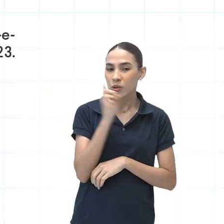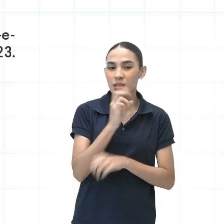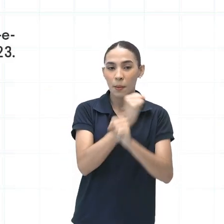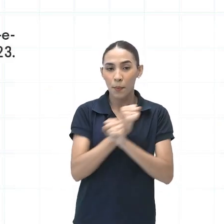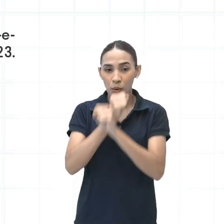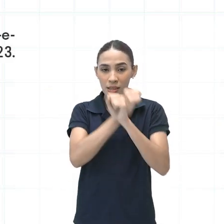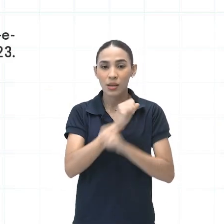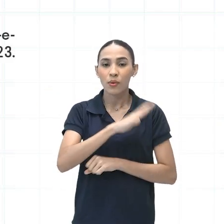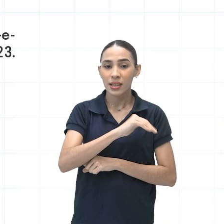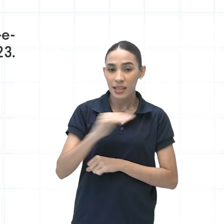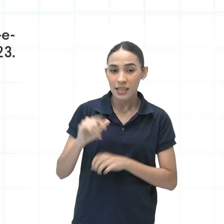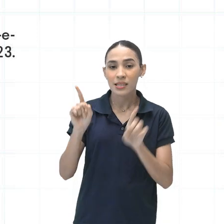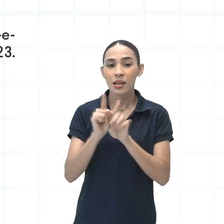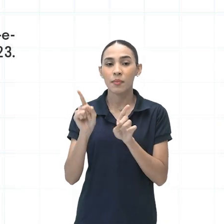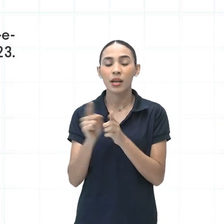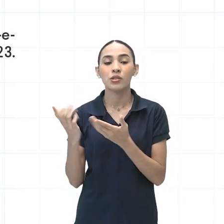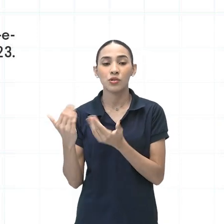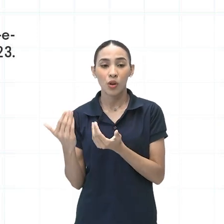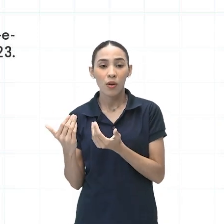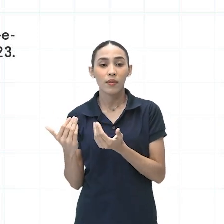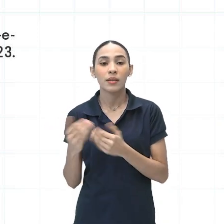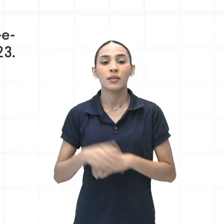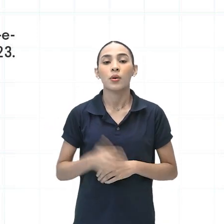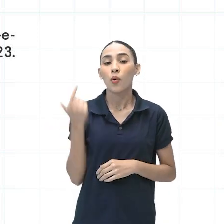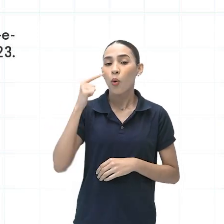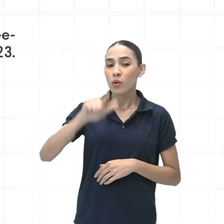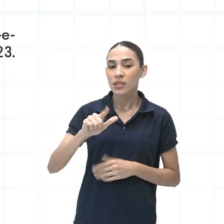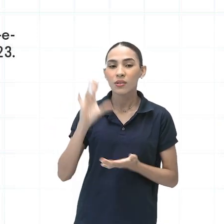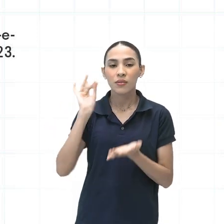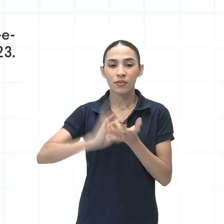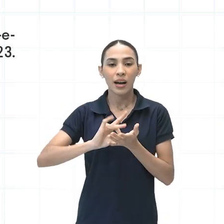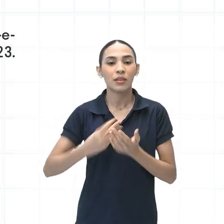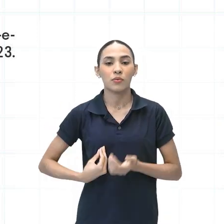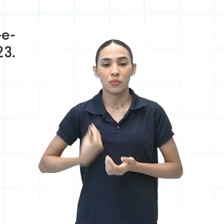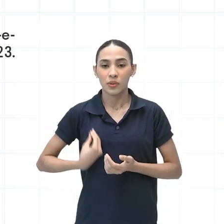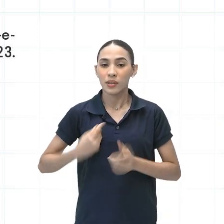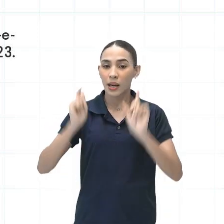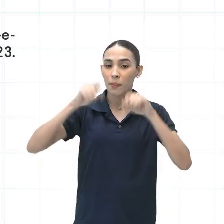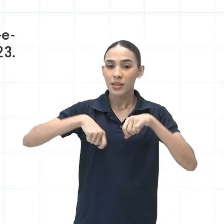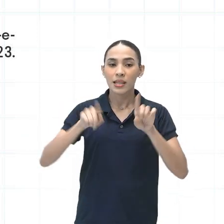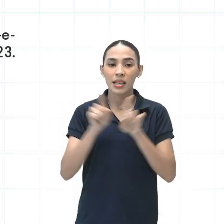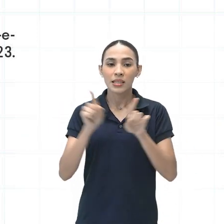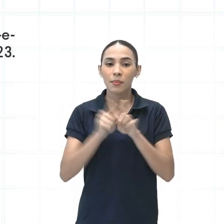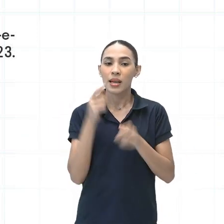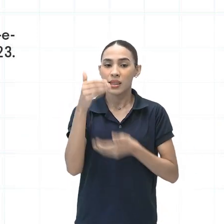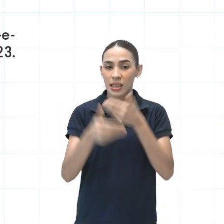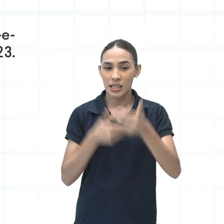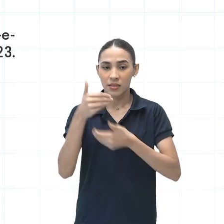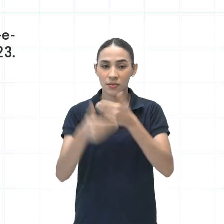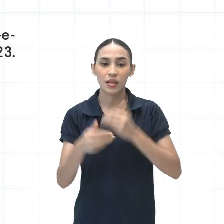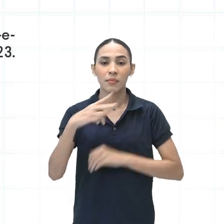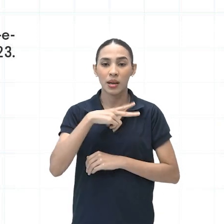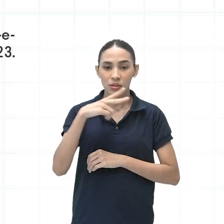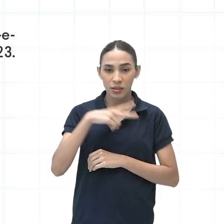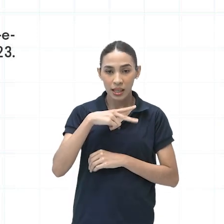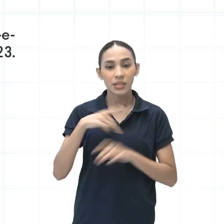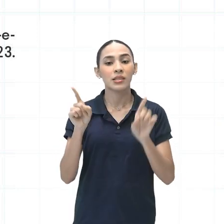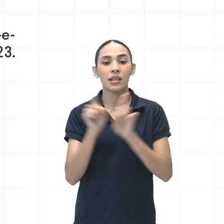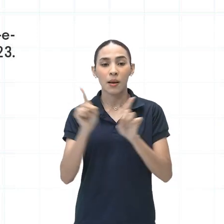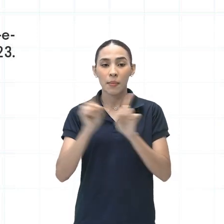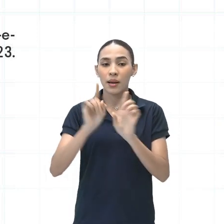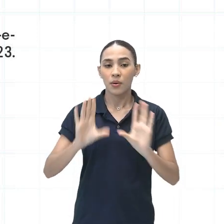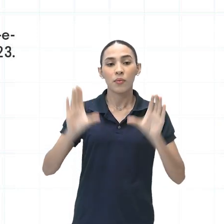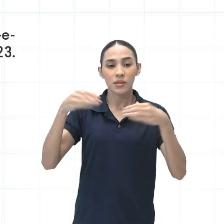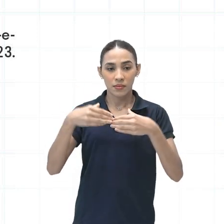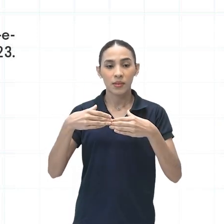proteção das crianças e dos adolescentes para que tenham plena capacidade de se desenvolverem individualmente